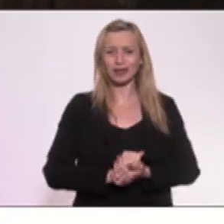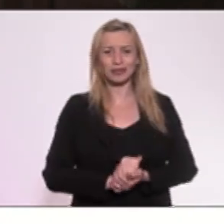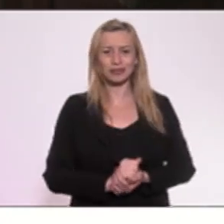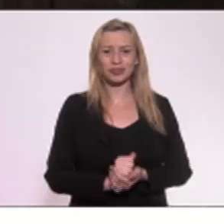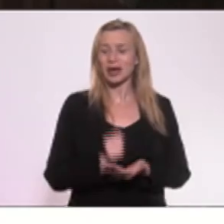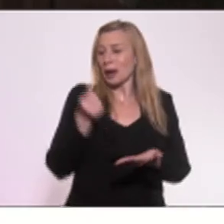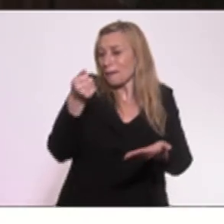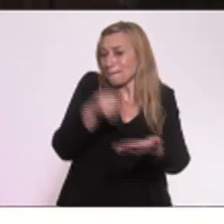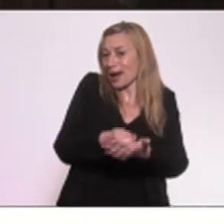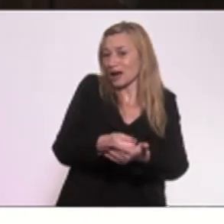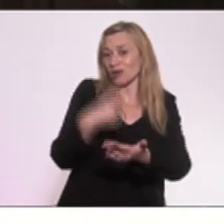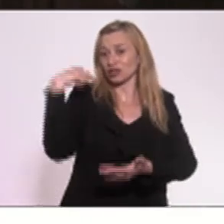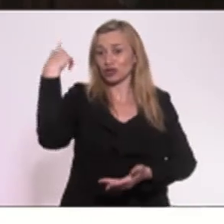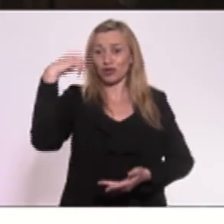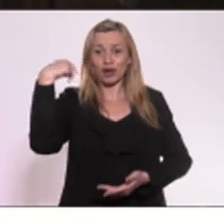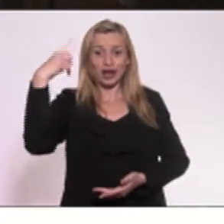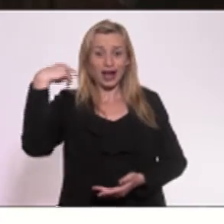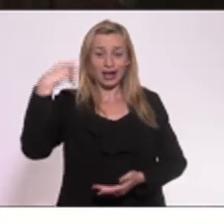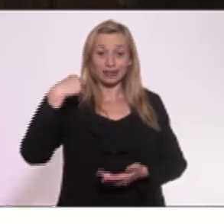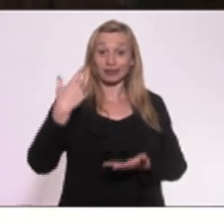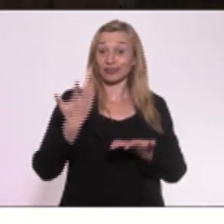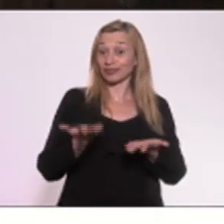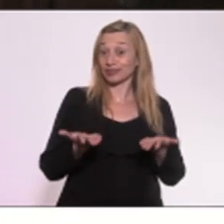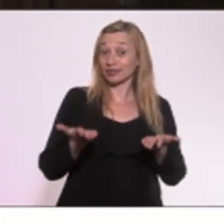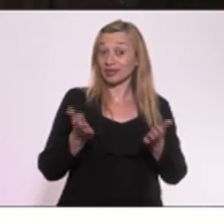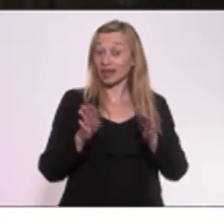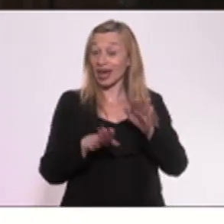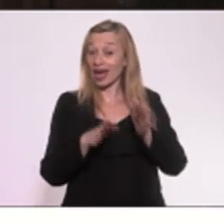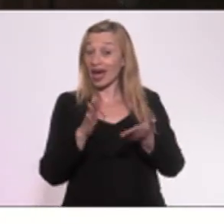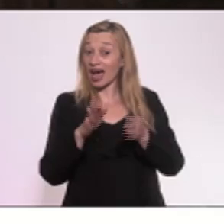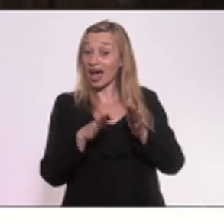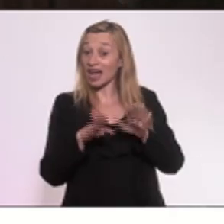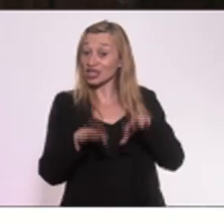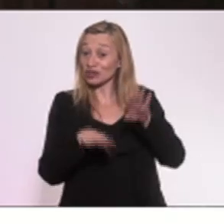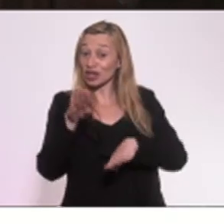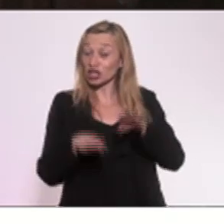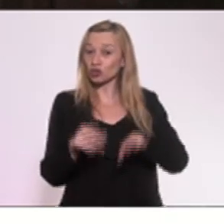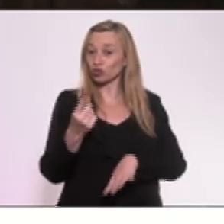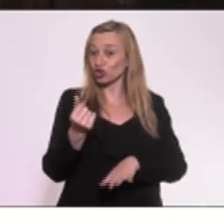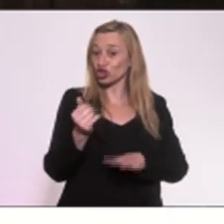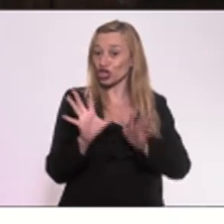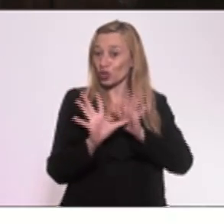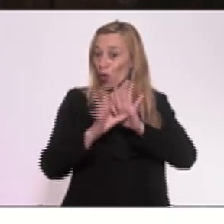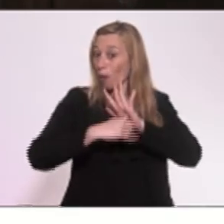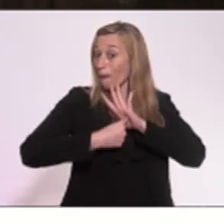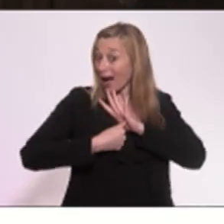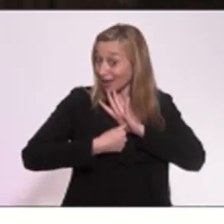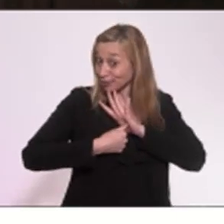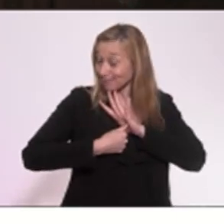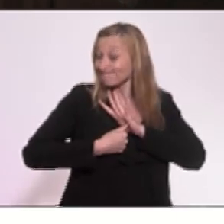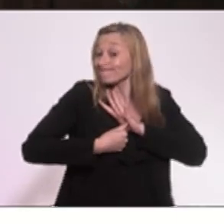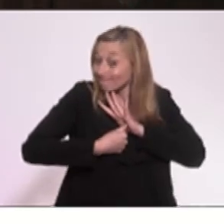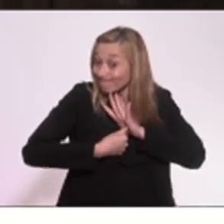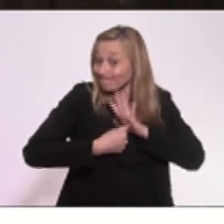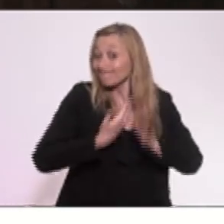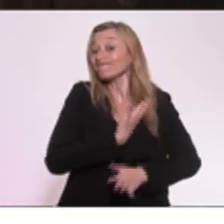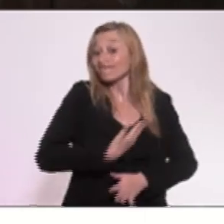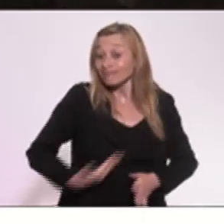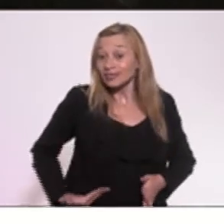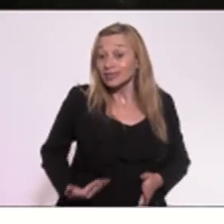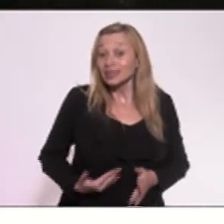pagam esses advogados, muitas vezes, com dinheiro roubado do serviço público